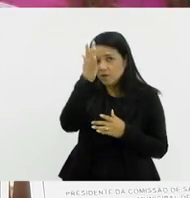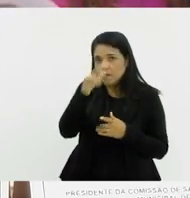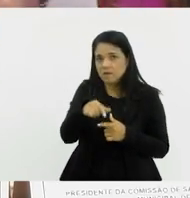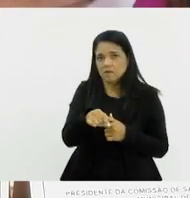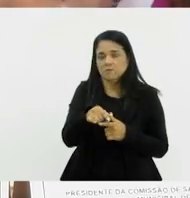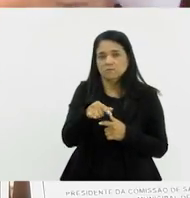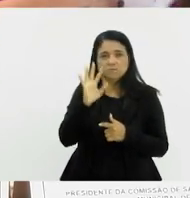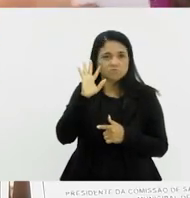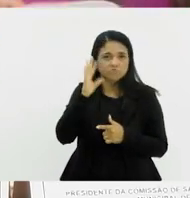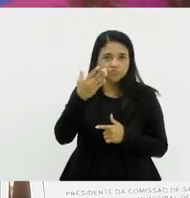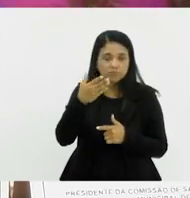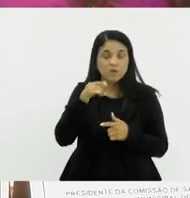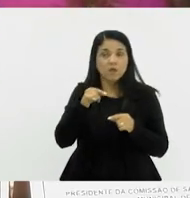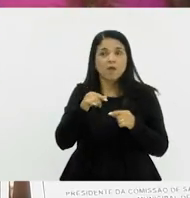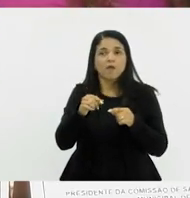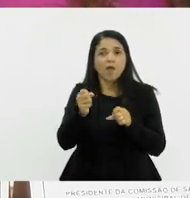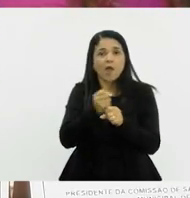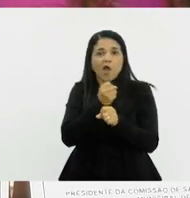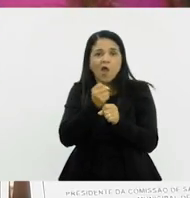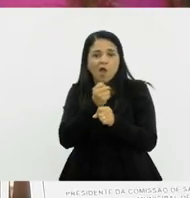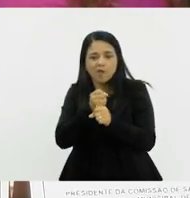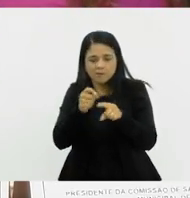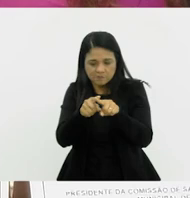foi, montado.